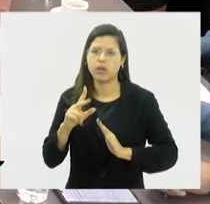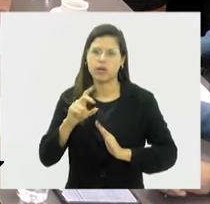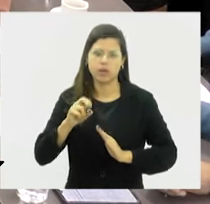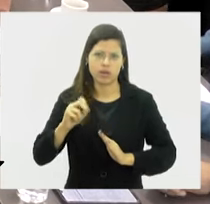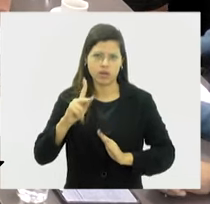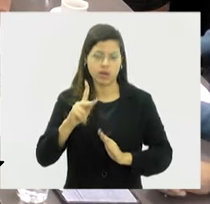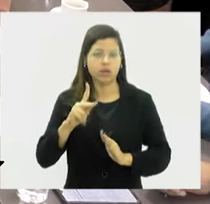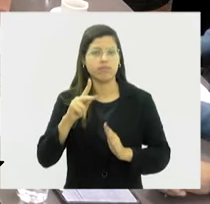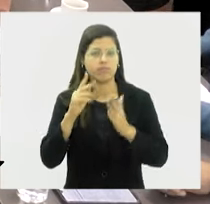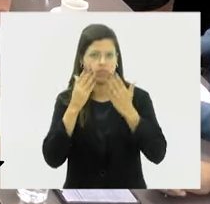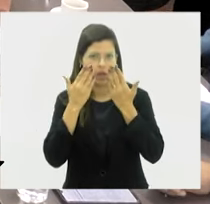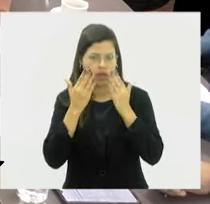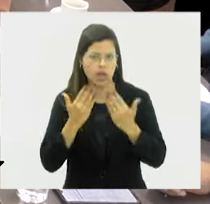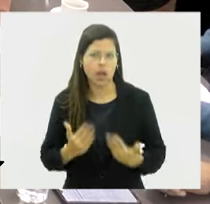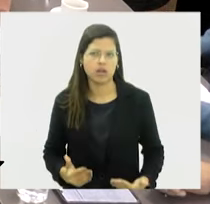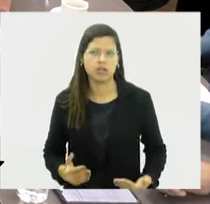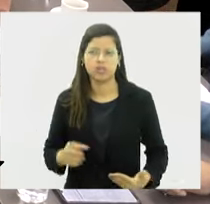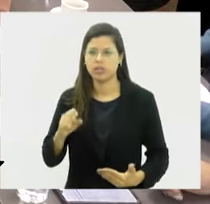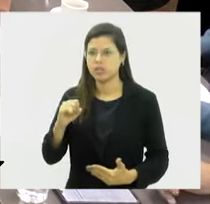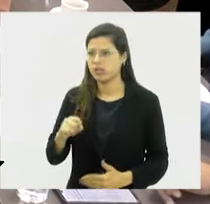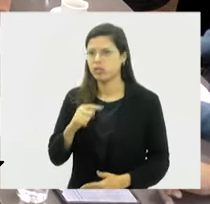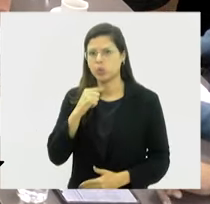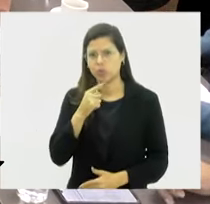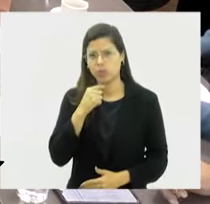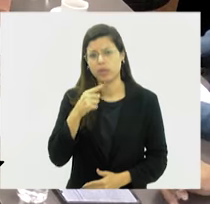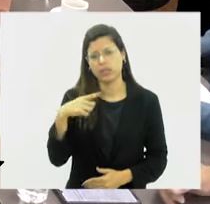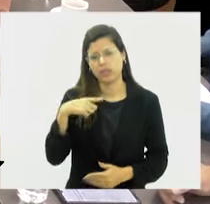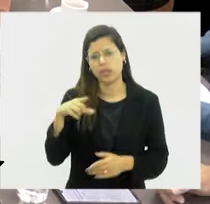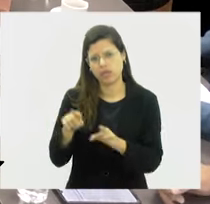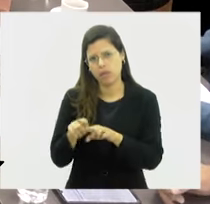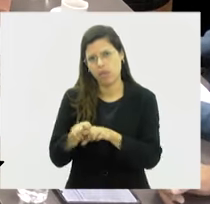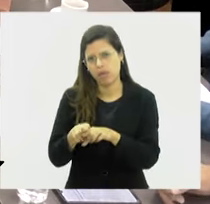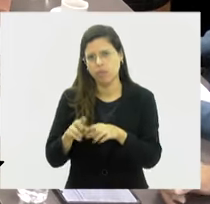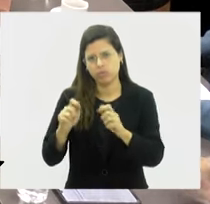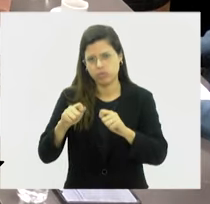mas se ficar inviável, tem essa saída regimental.